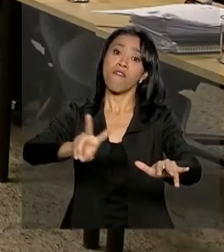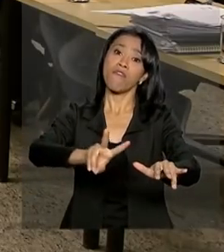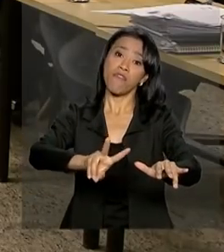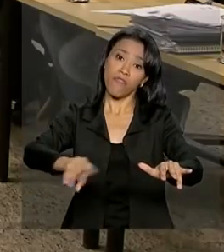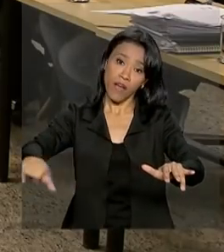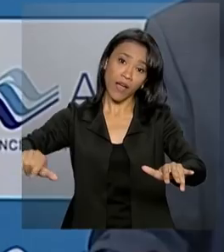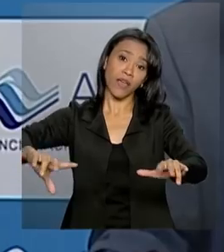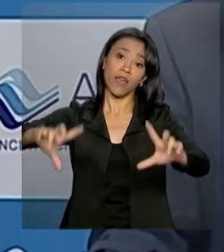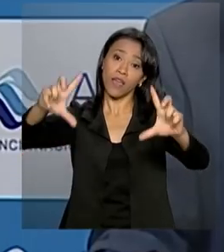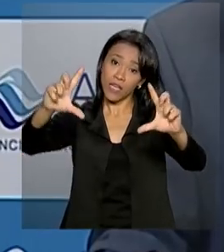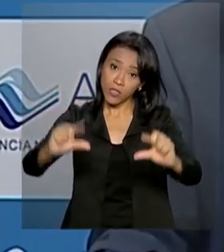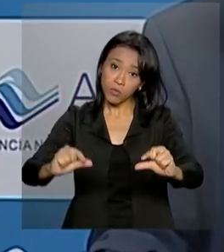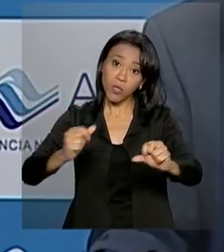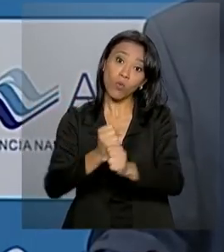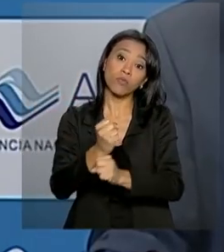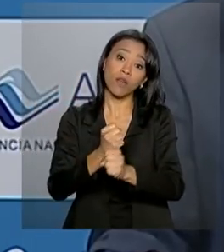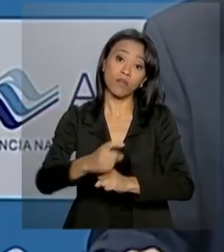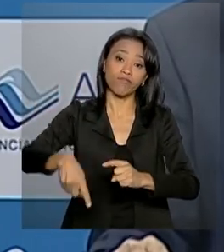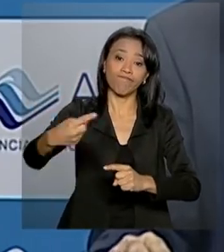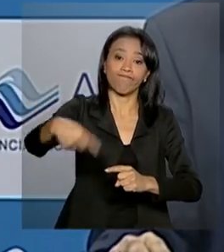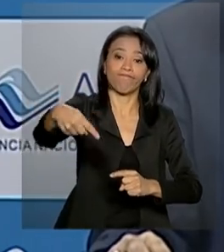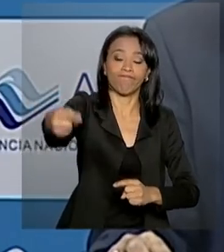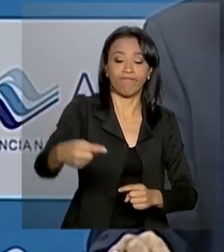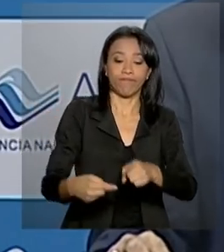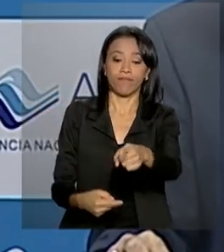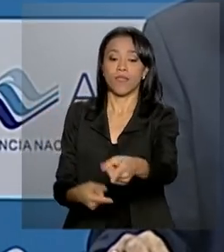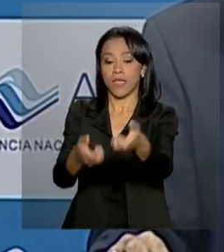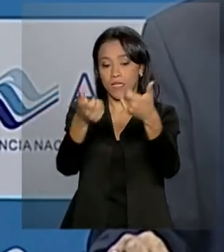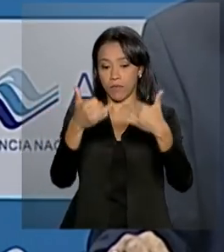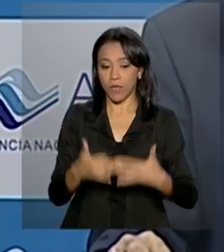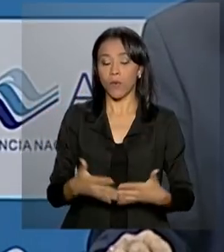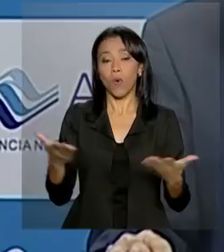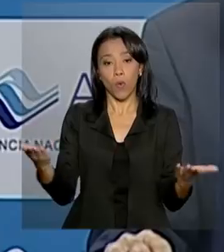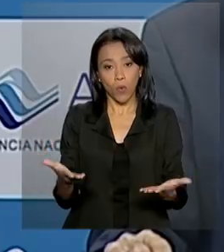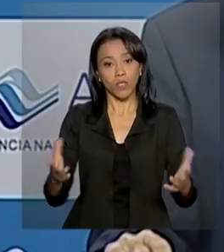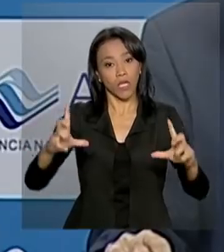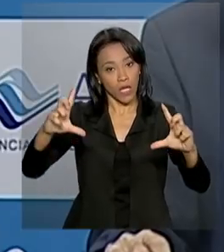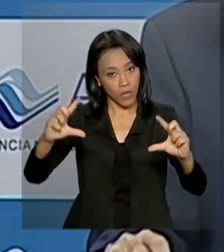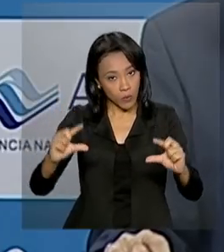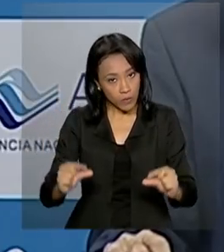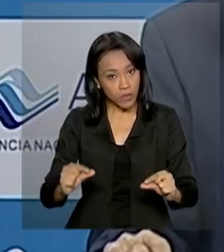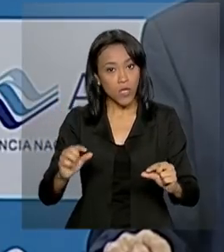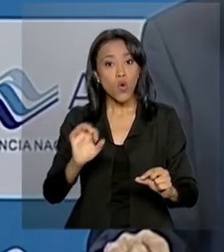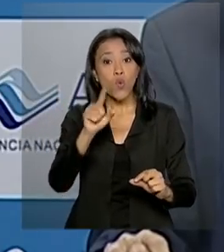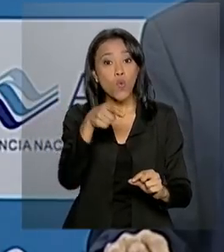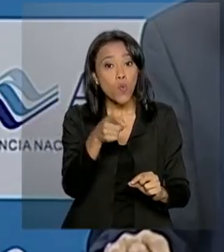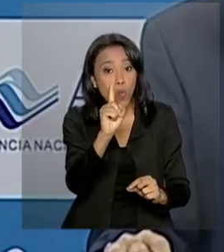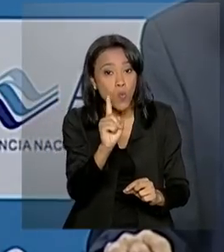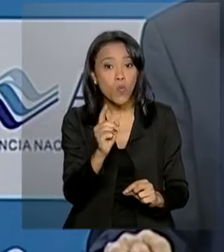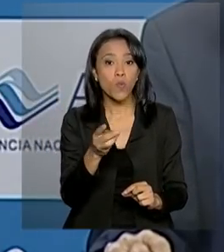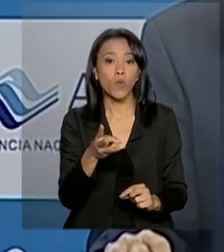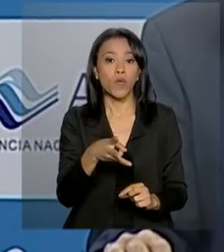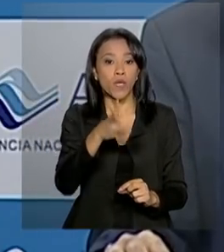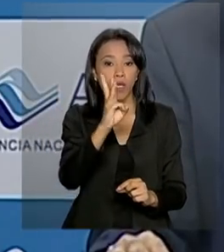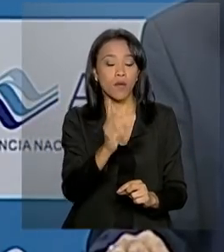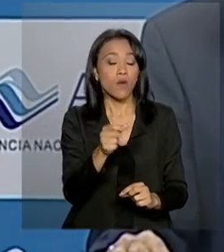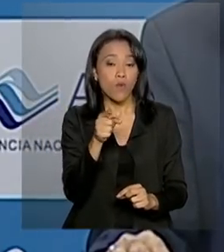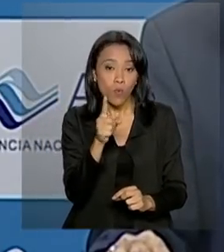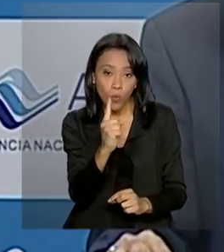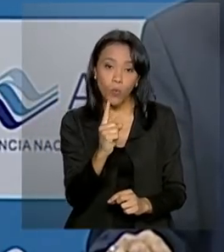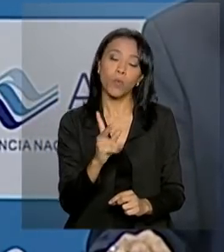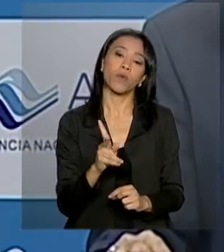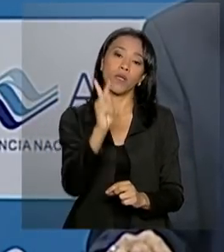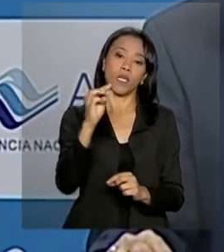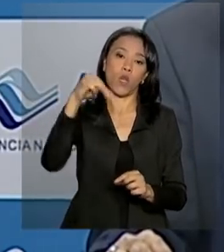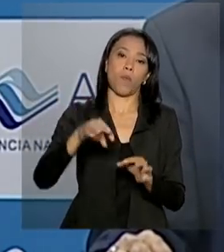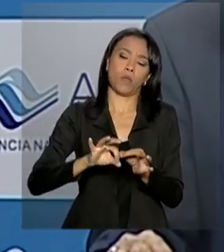mais densa. O avanço está agora com uma velocidade mais reduzida, menor que 1 km por hora. Ela está caminhando aos